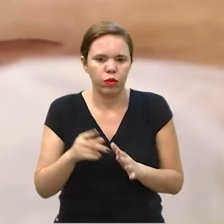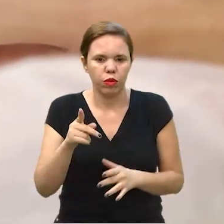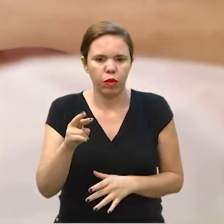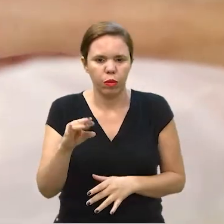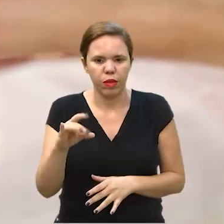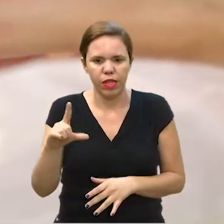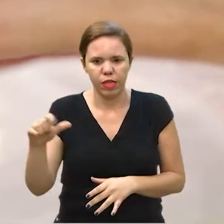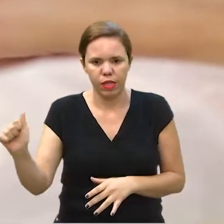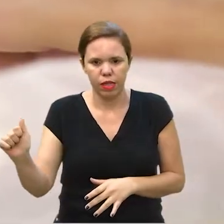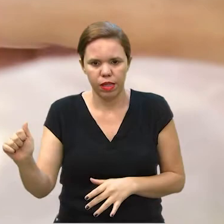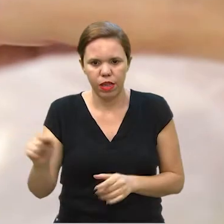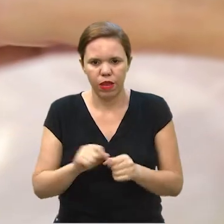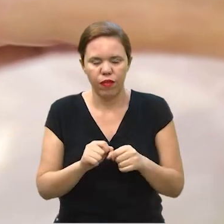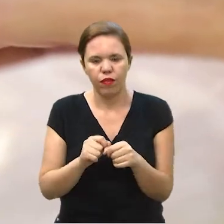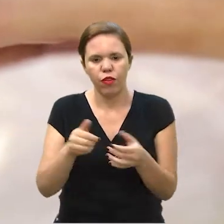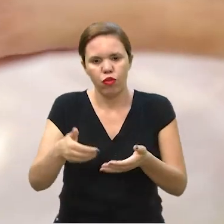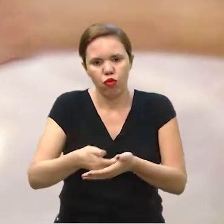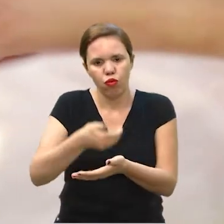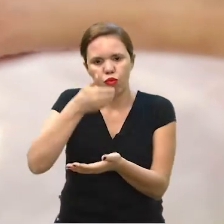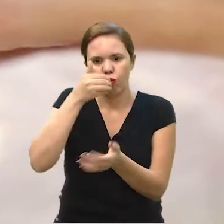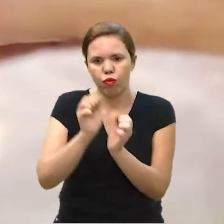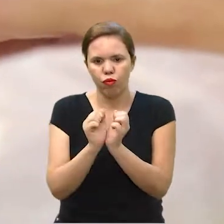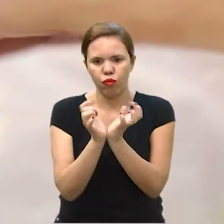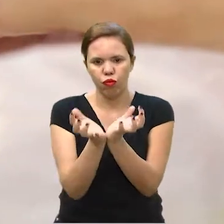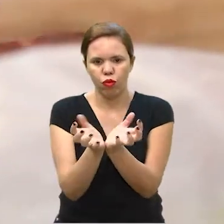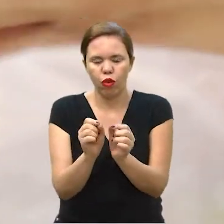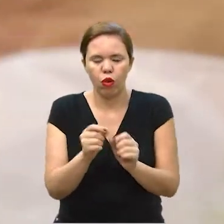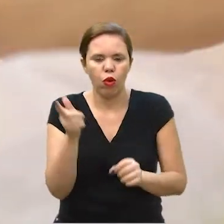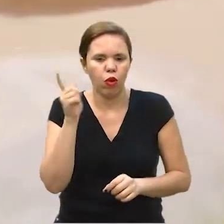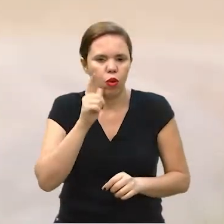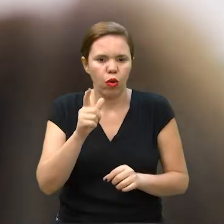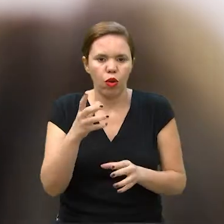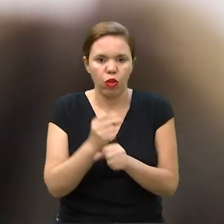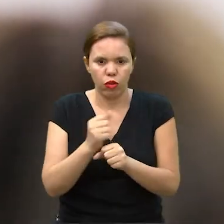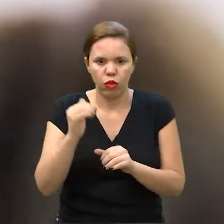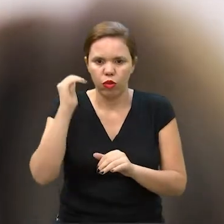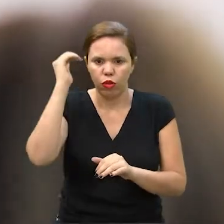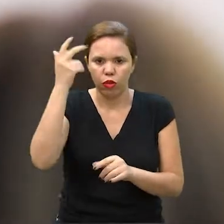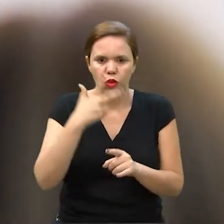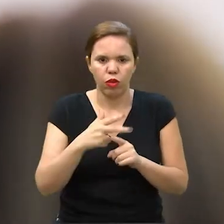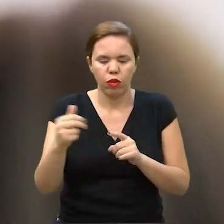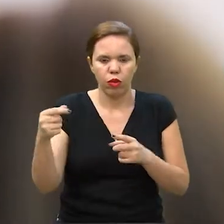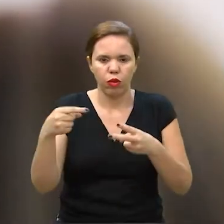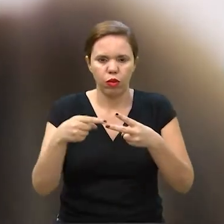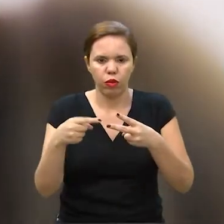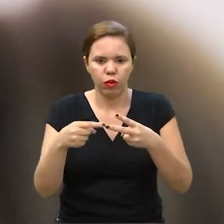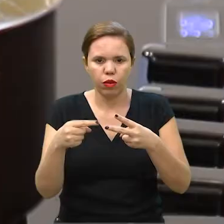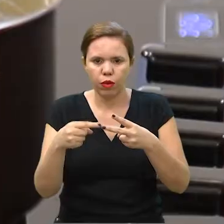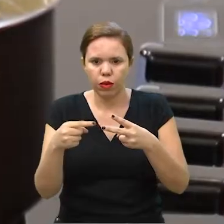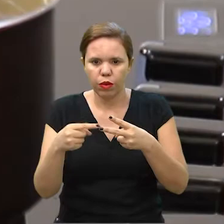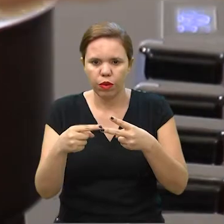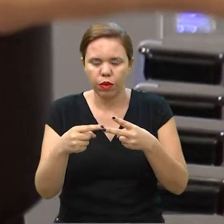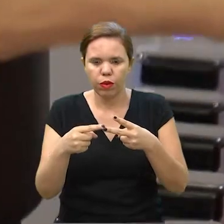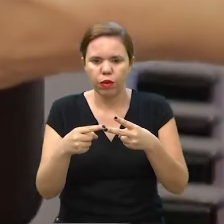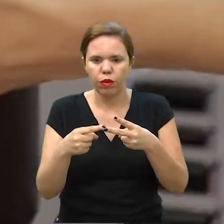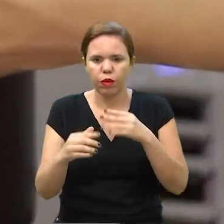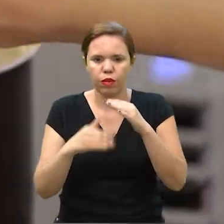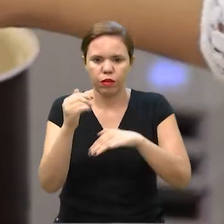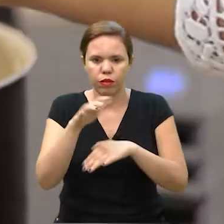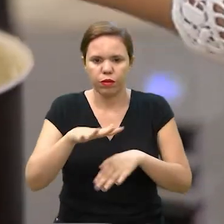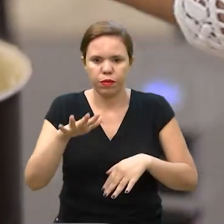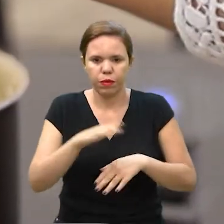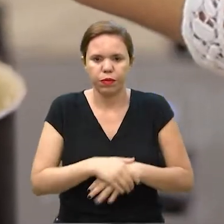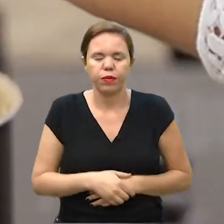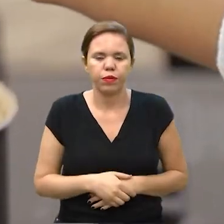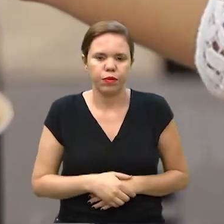Priscila. Ela fez um caldo de couve-flor e conseguiu altas notas e conquistou o segundo lugar na classificação geral.